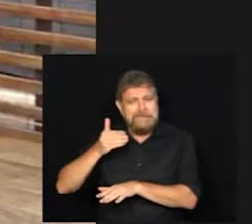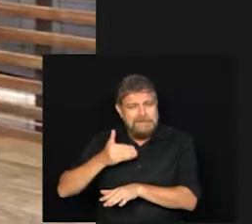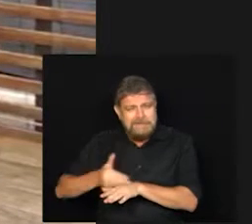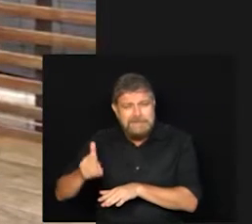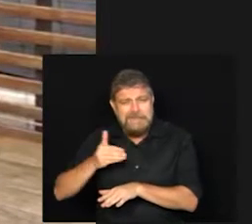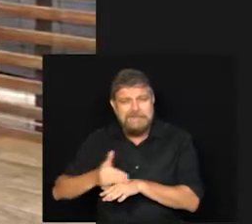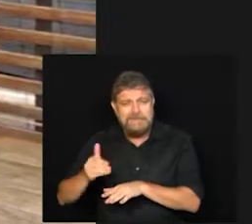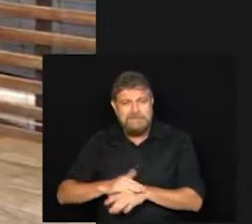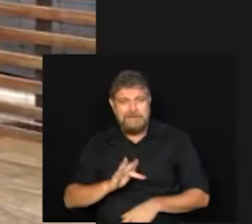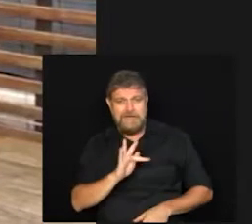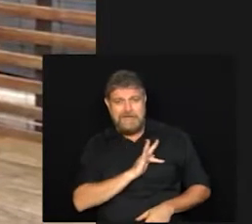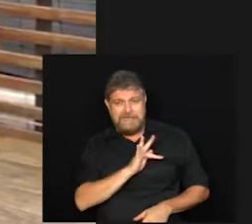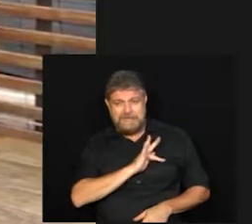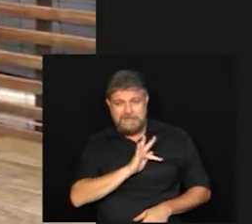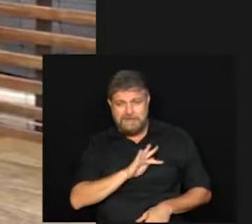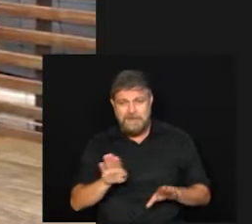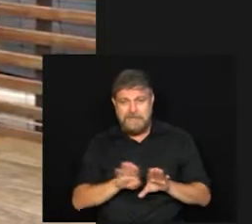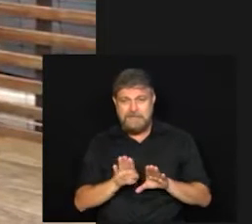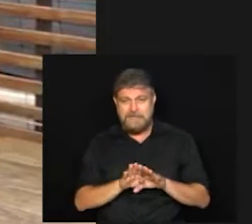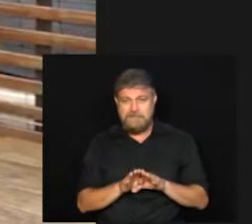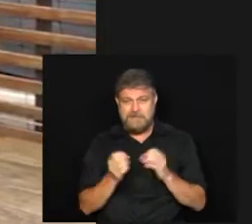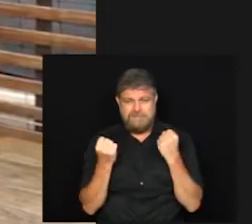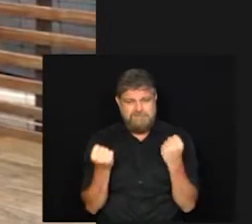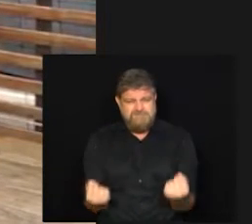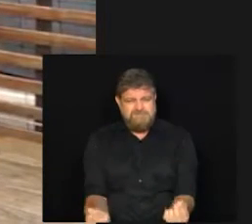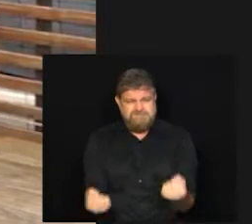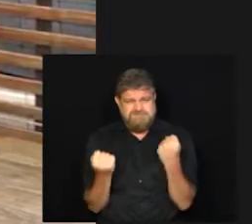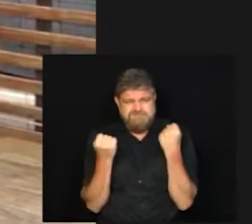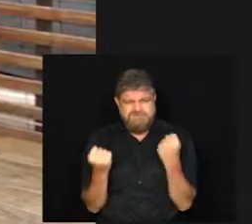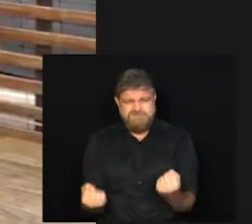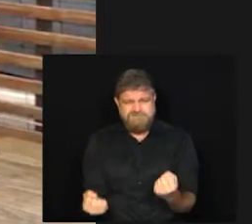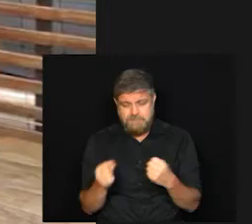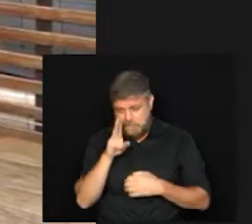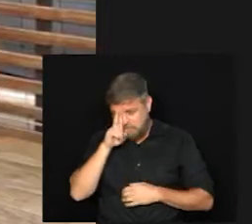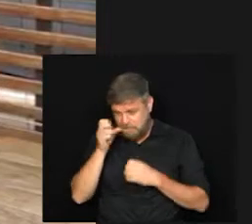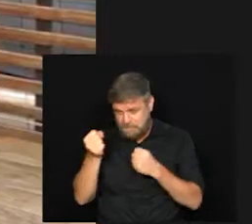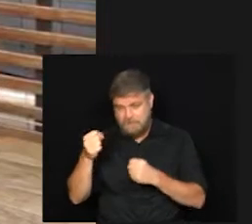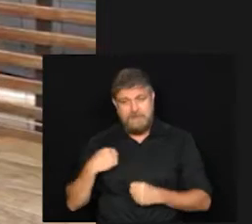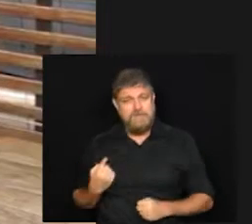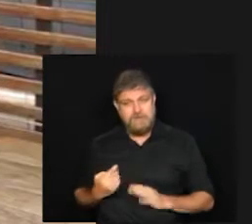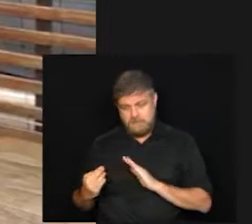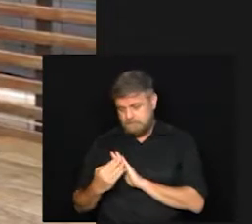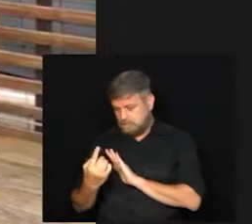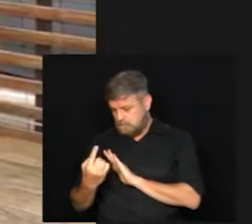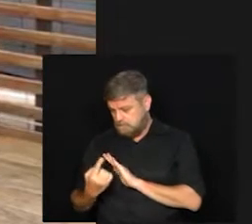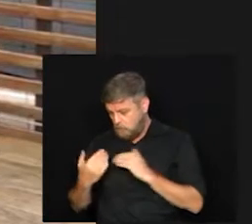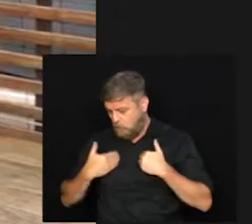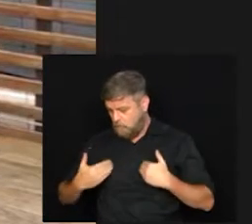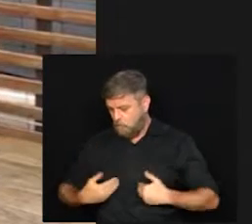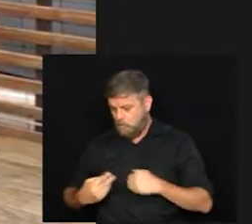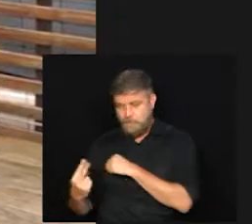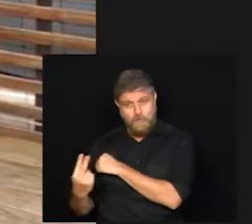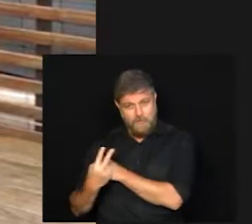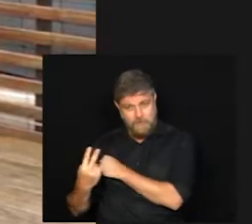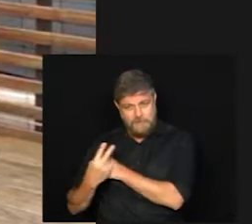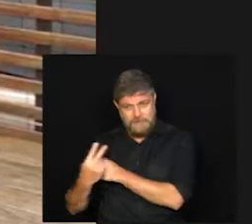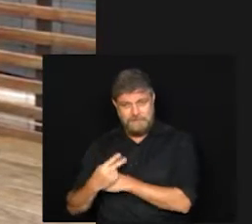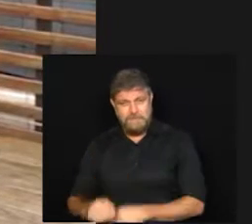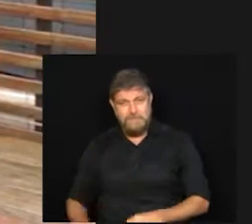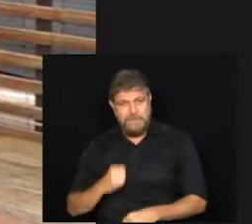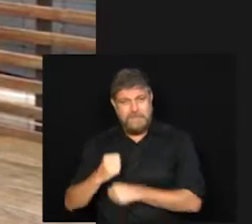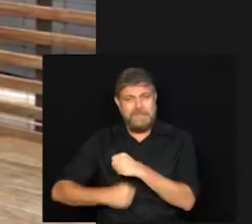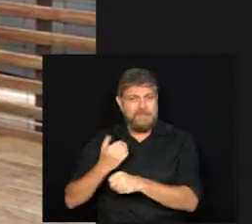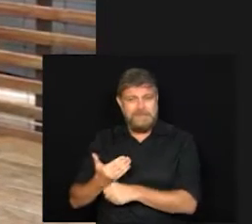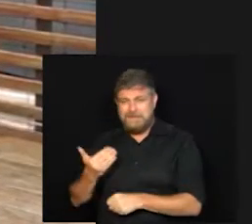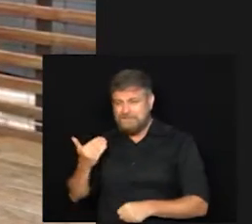parte técnica e a parte de fortalecimento. Caso contrário, como eu falei, eu fiquei isolado aí, cuidando só da parte física. E no ano passado o calendário